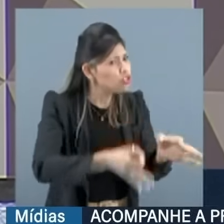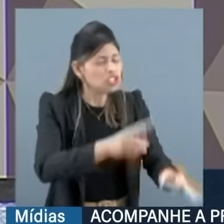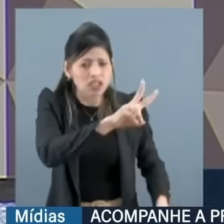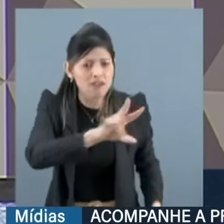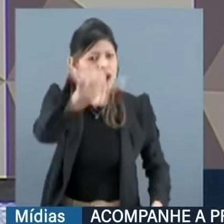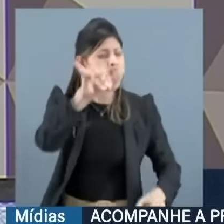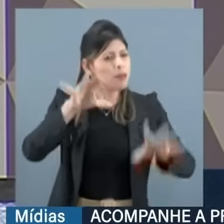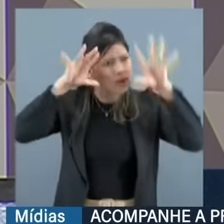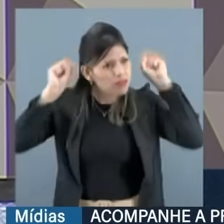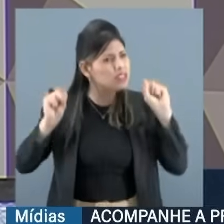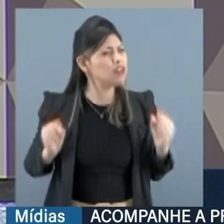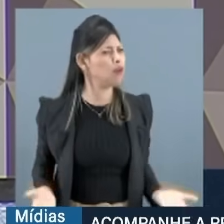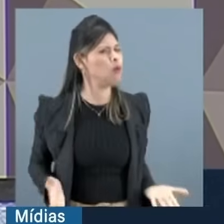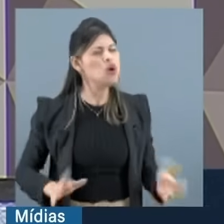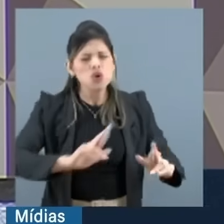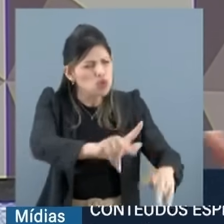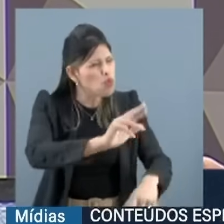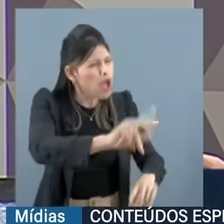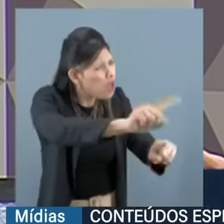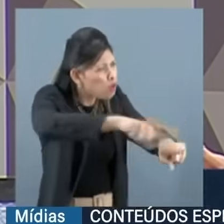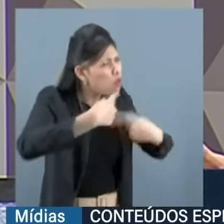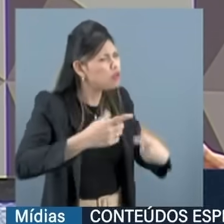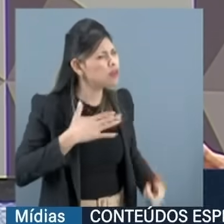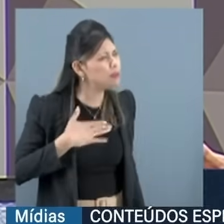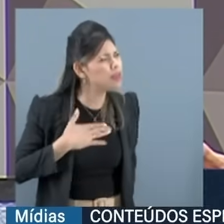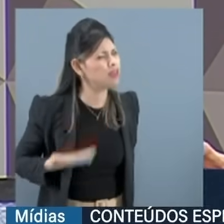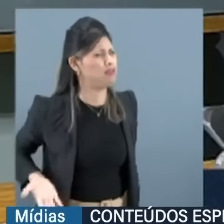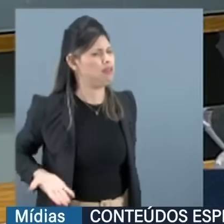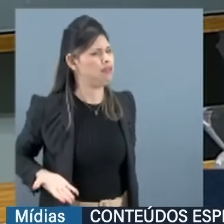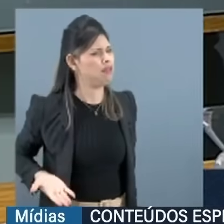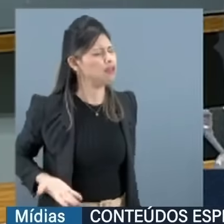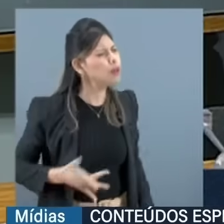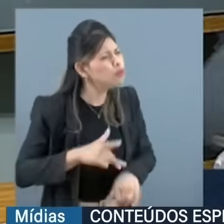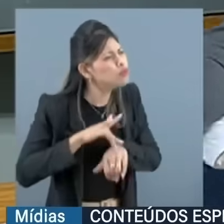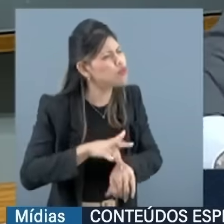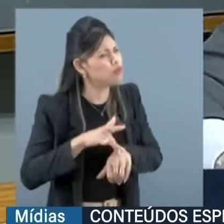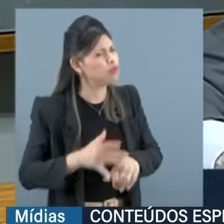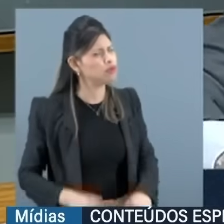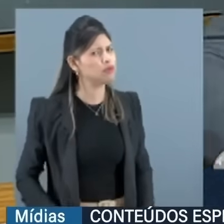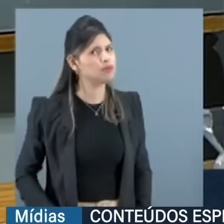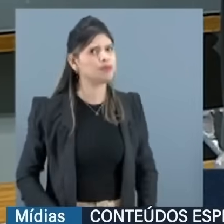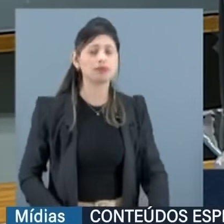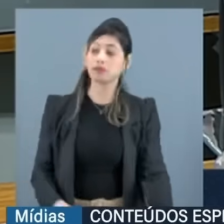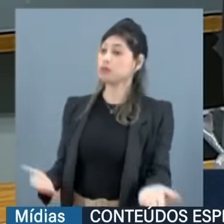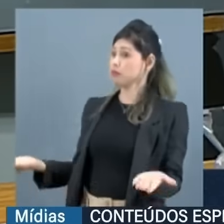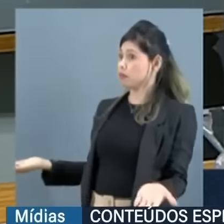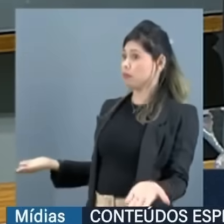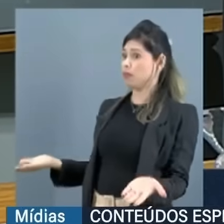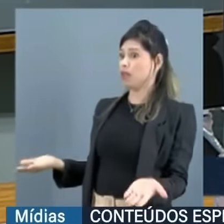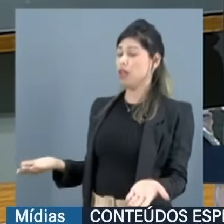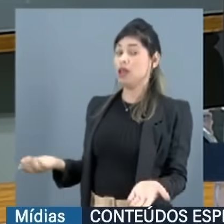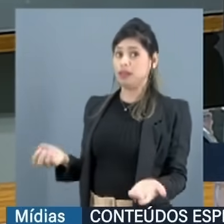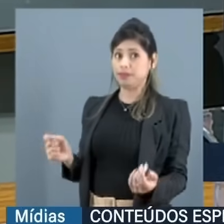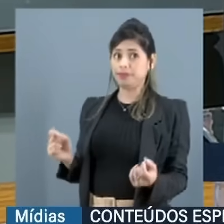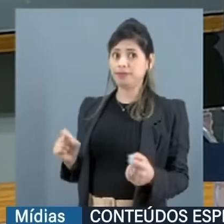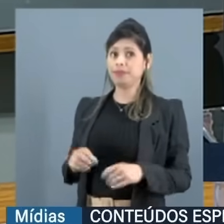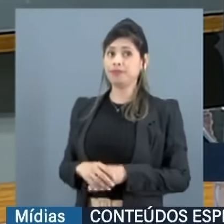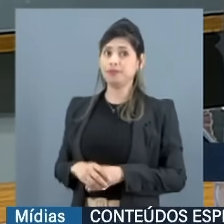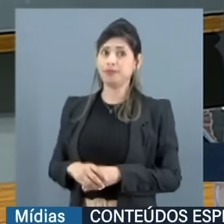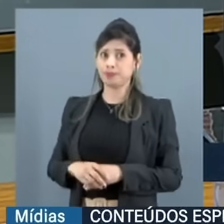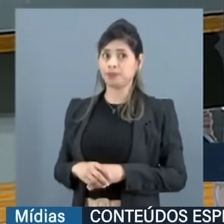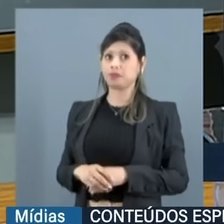Tribunal Federal, não é essa presidência, não é possível um negócio desse. Tem as instâncias, eu nesse caso, a relatora